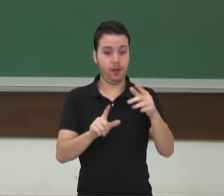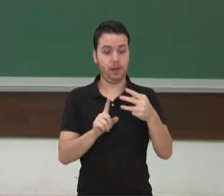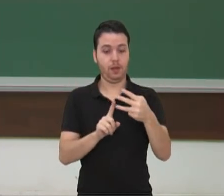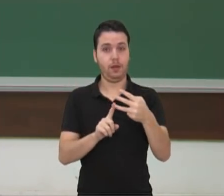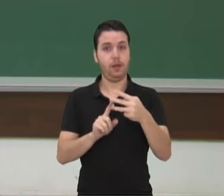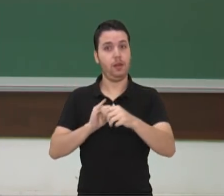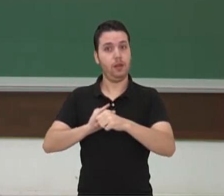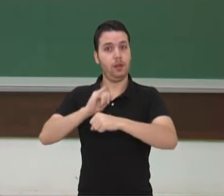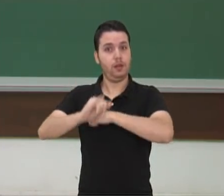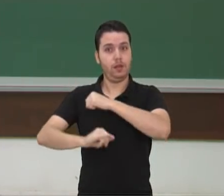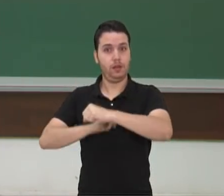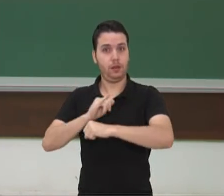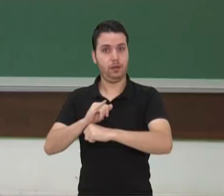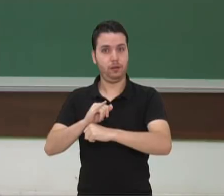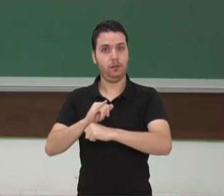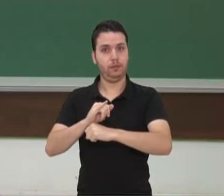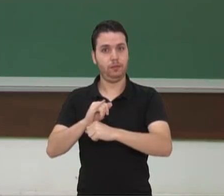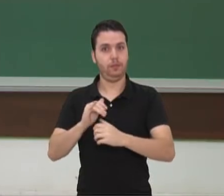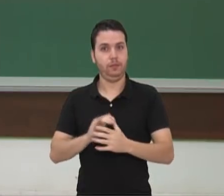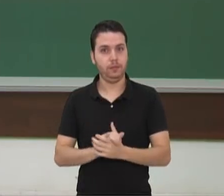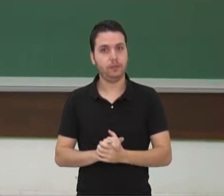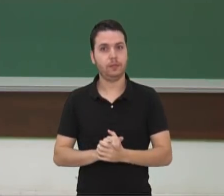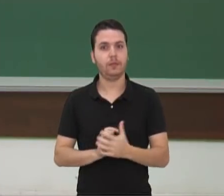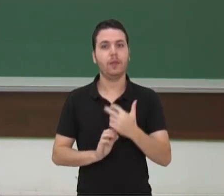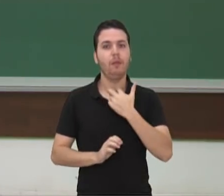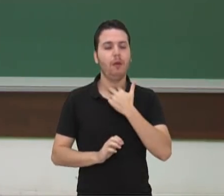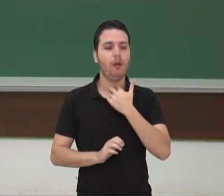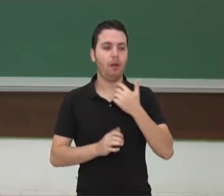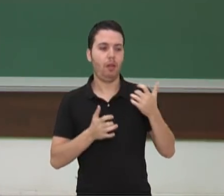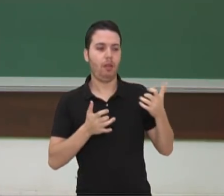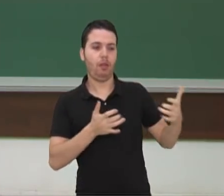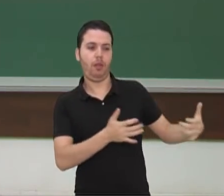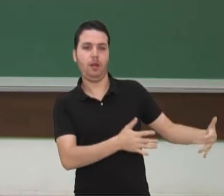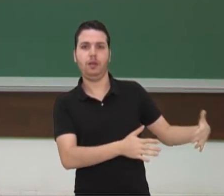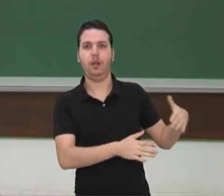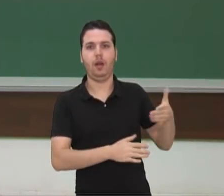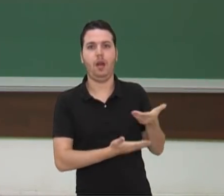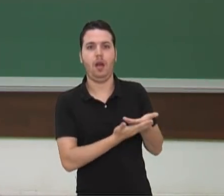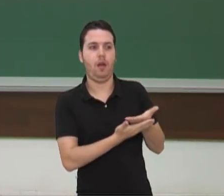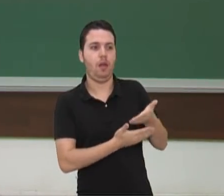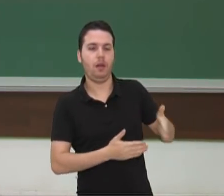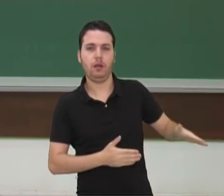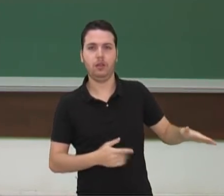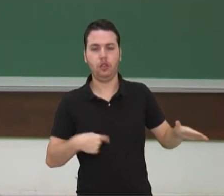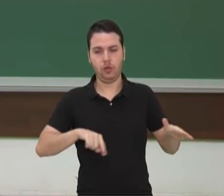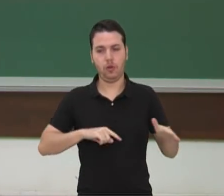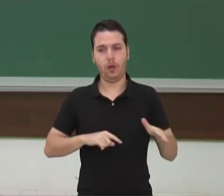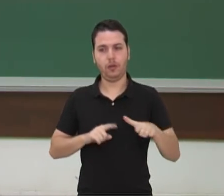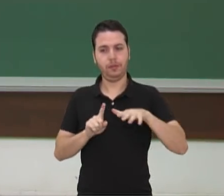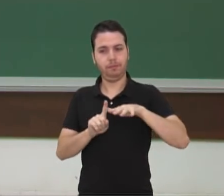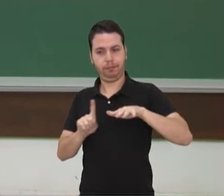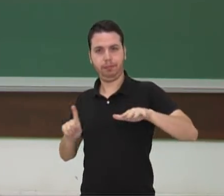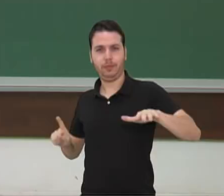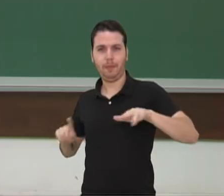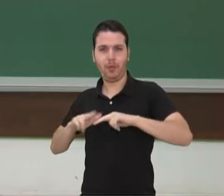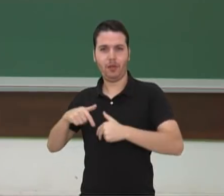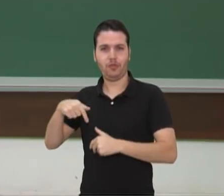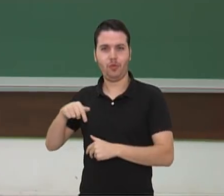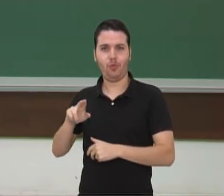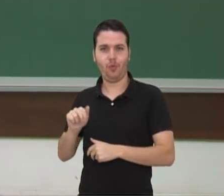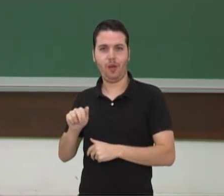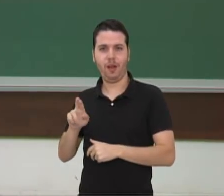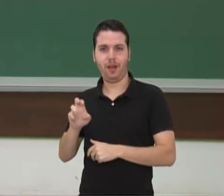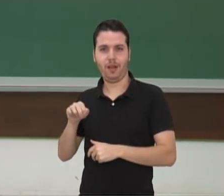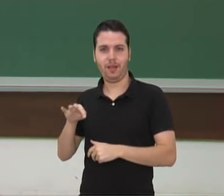Não podemos deixar, estamos em quarentena, mas não estamos em férias, nós precisamos continuar estudando. E é bom,